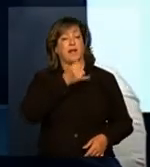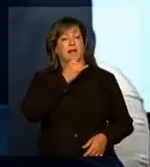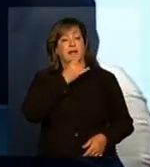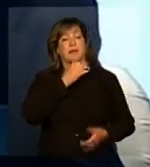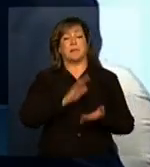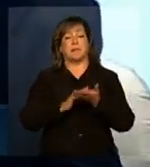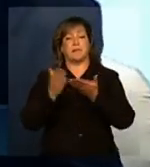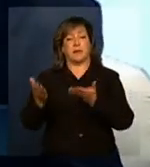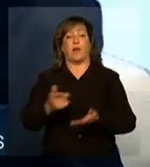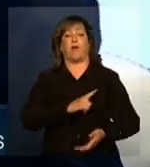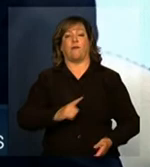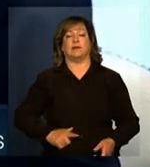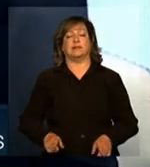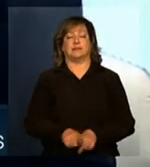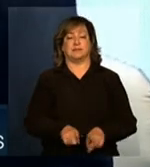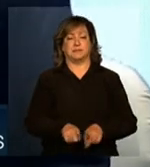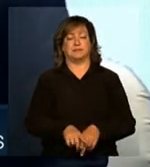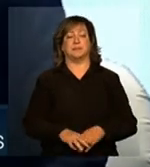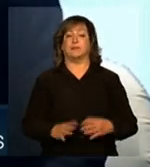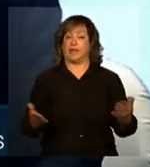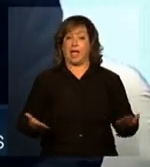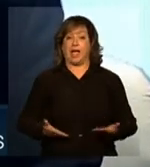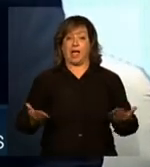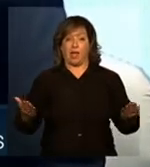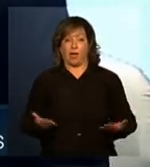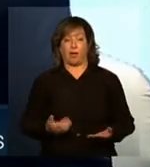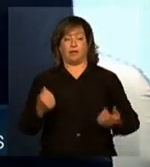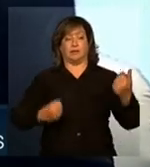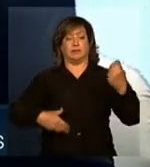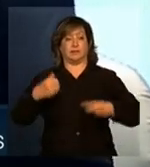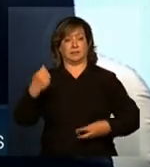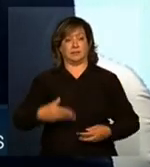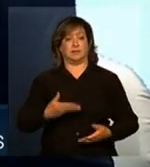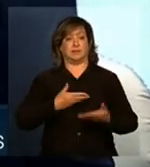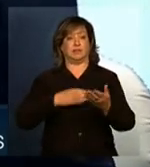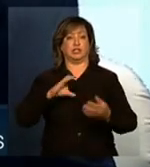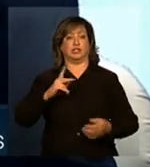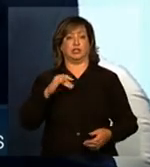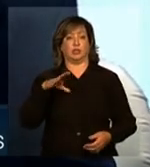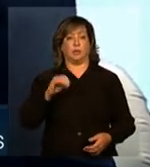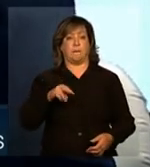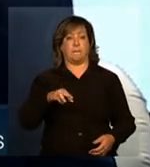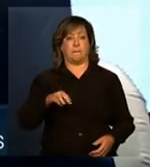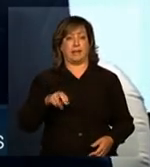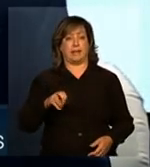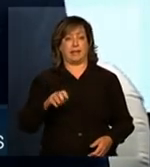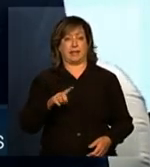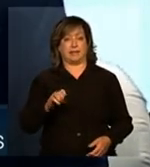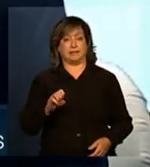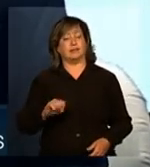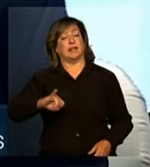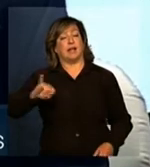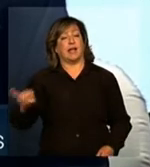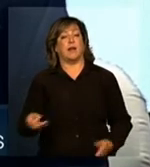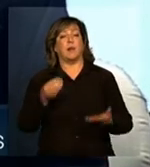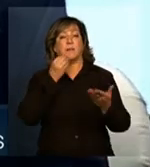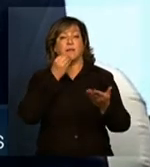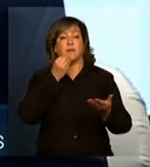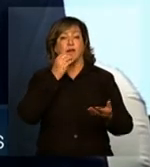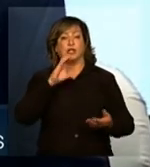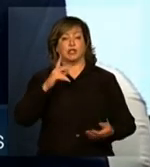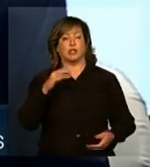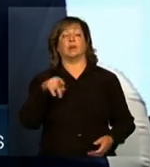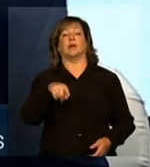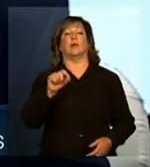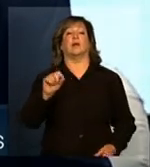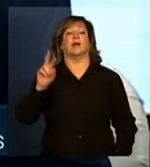e ao governador. Agora, nós vamos no depoimento do companheiro Chico Menezes, aproveitar o Chico pelo